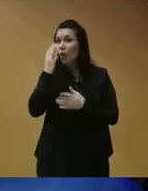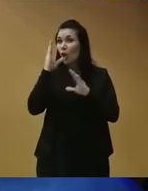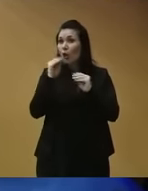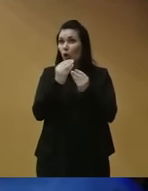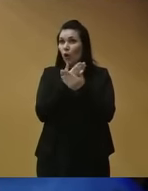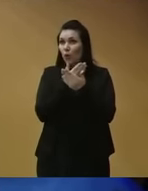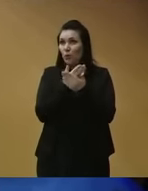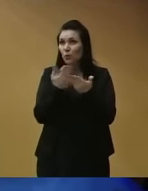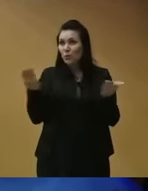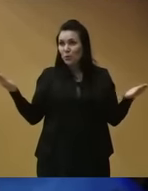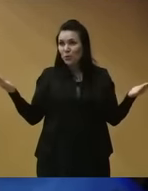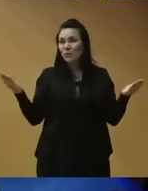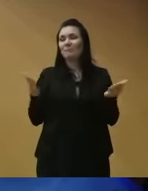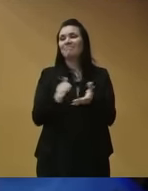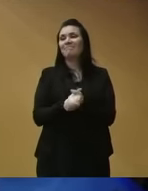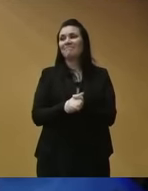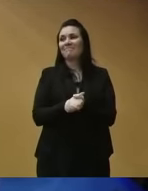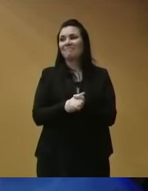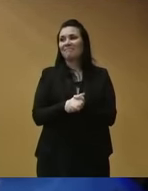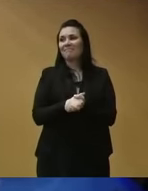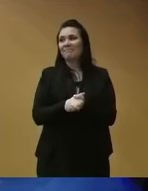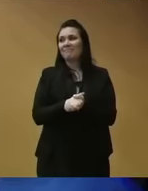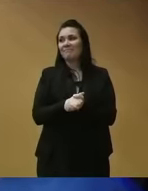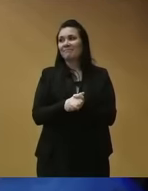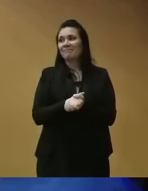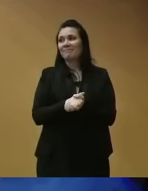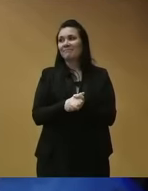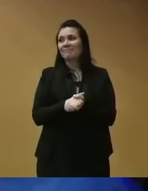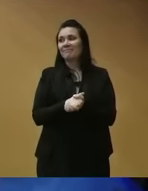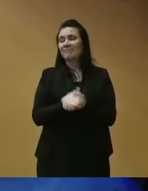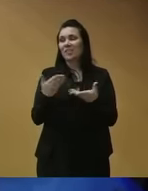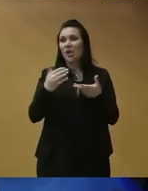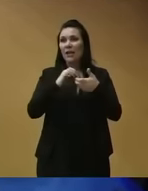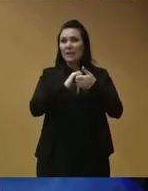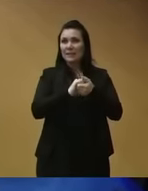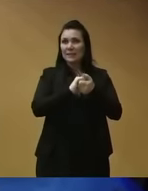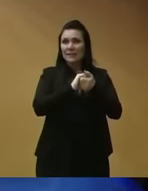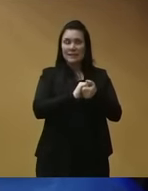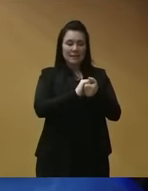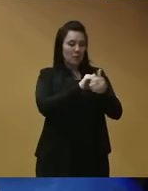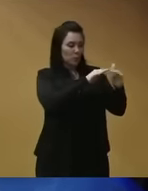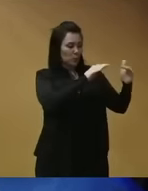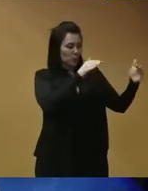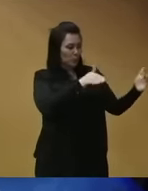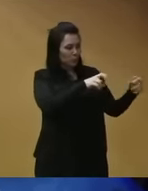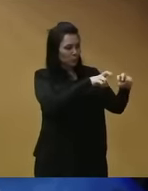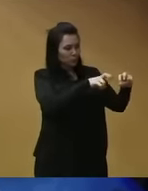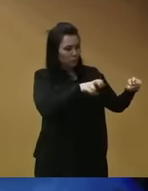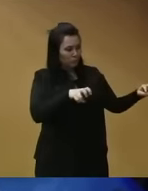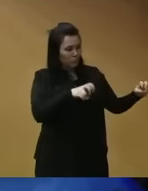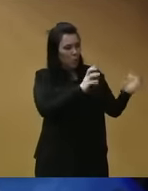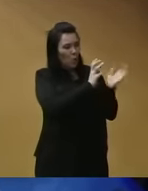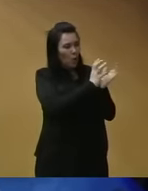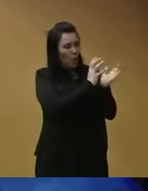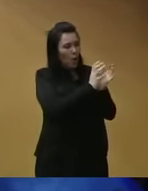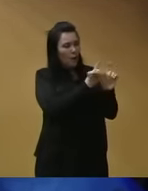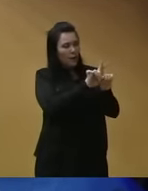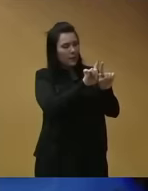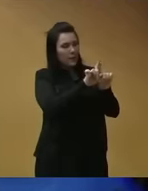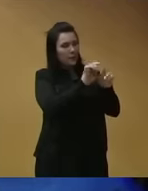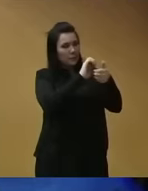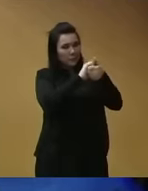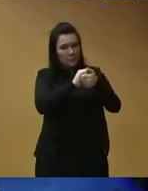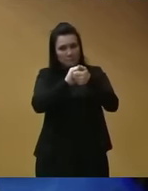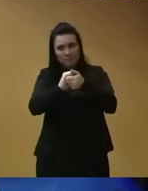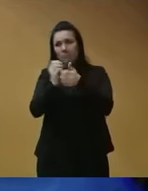a todas e todos. Eu vou começar saudando meus colegas da mesa e neles saúdo todos os colegas que